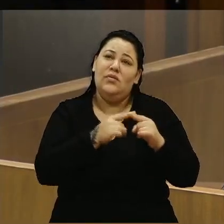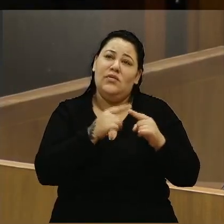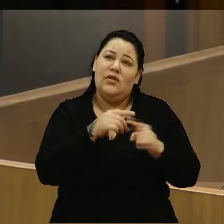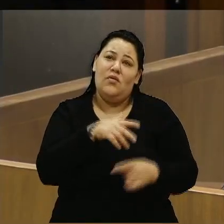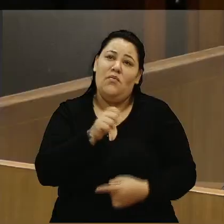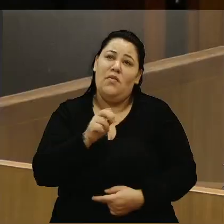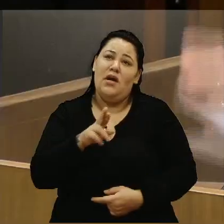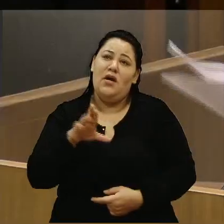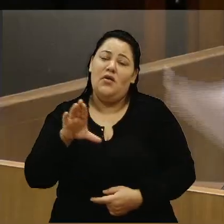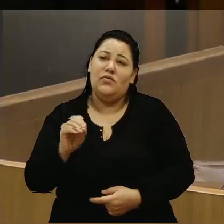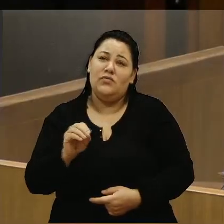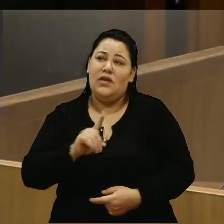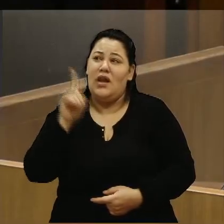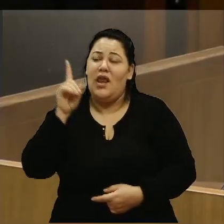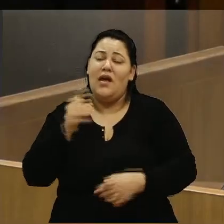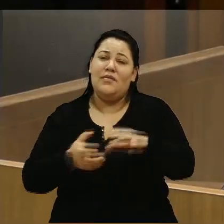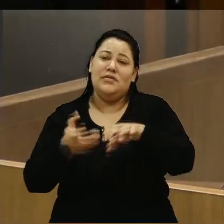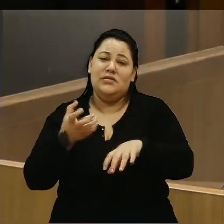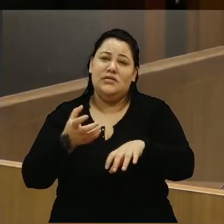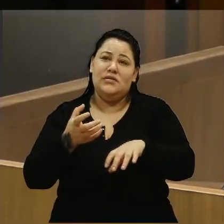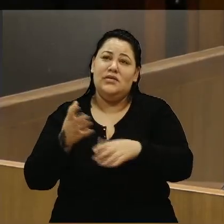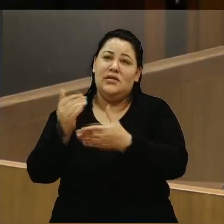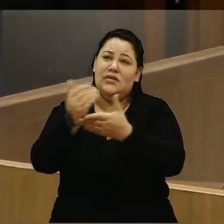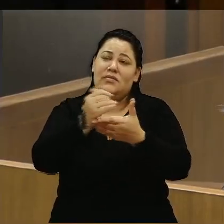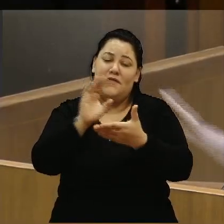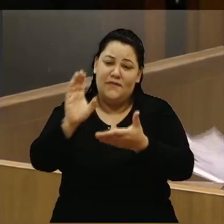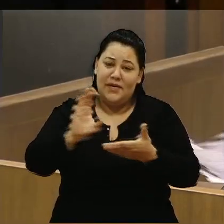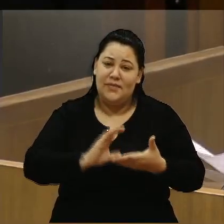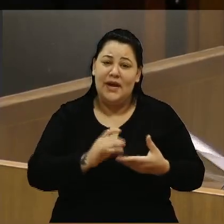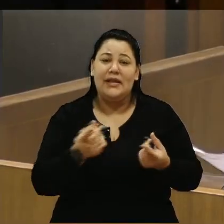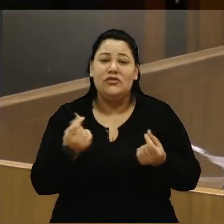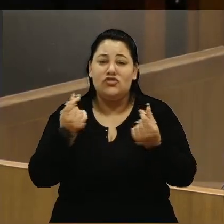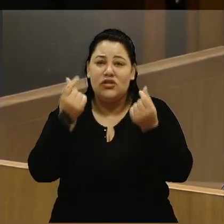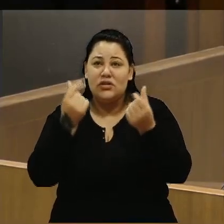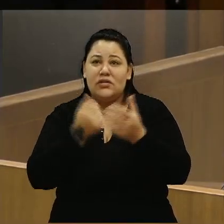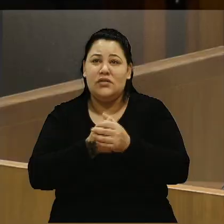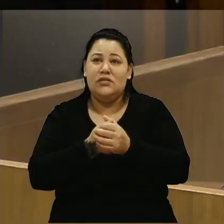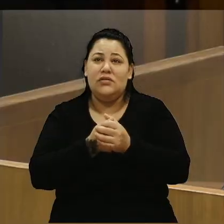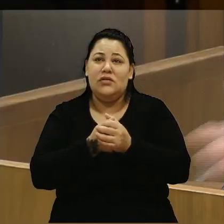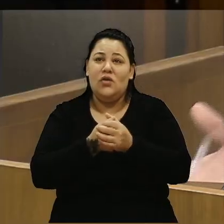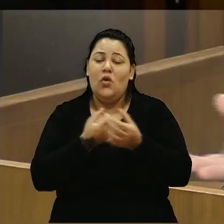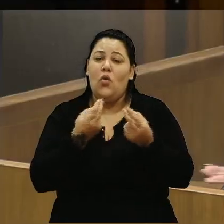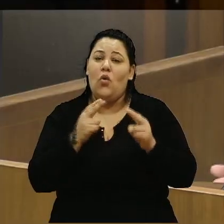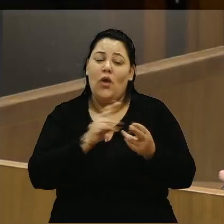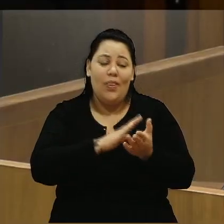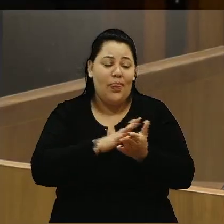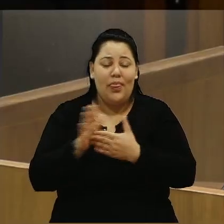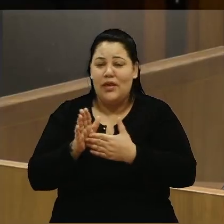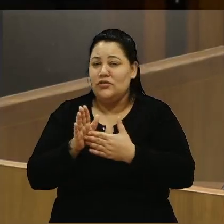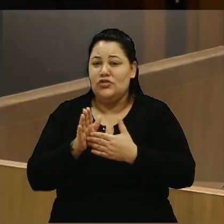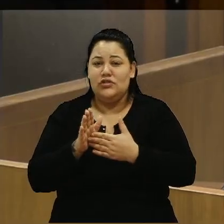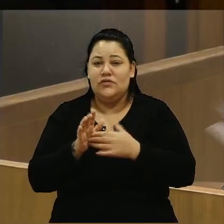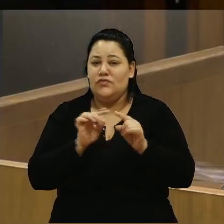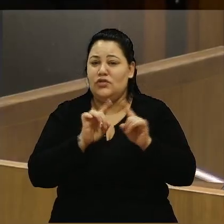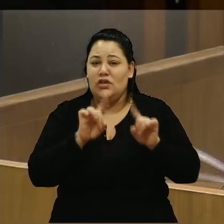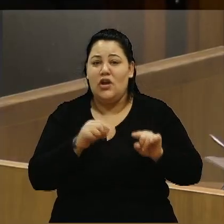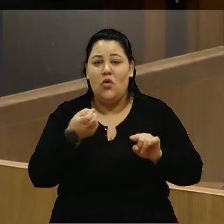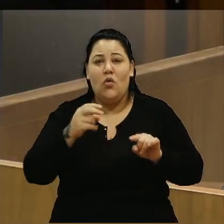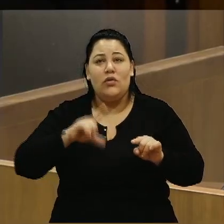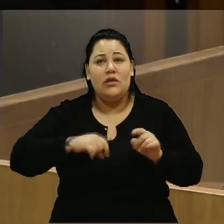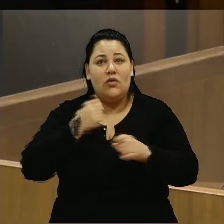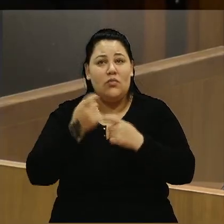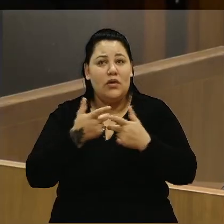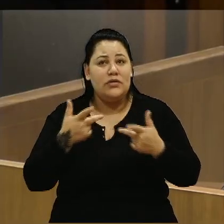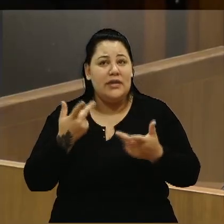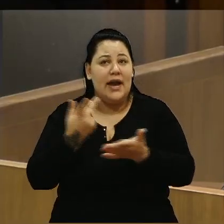era para trazer dinheiro? Se é para trazer dinheiro, cadê o dinheiro? Ou o cargo a gente extingue, ou alguma coisa está errada. Eu já falei aqui outra